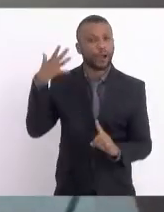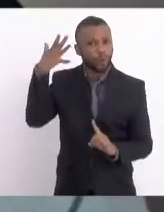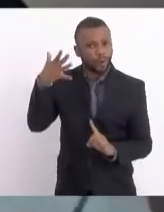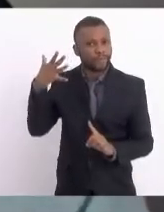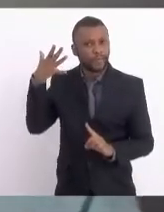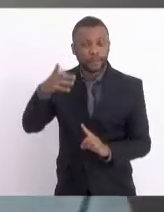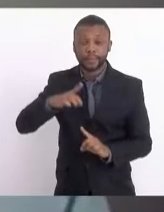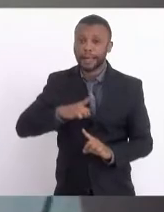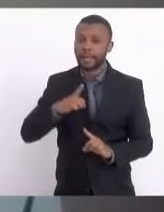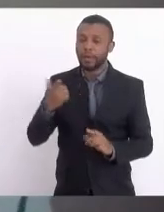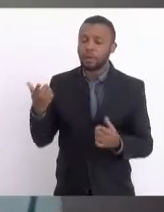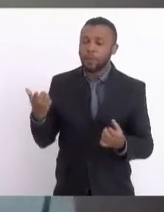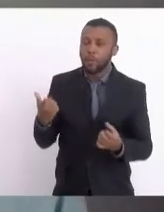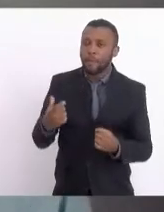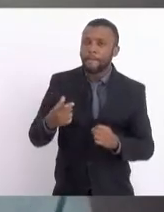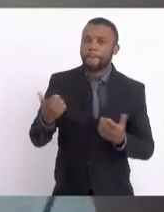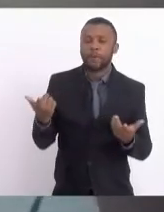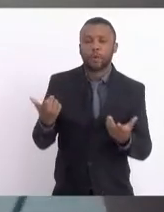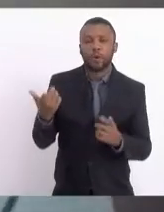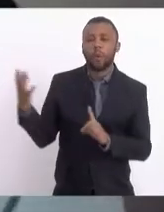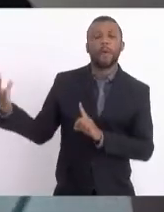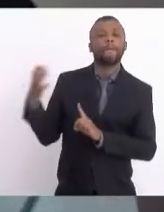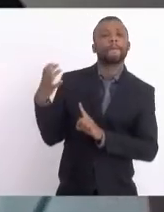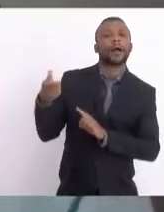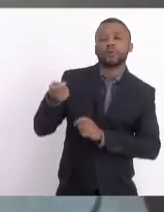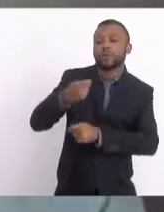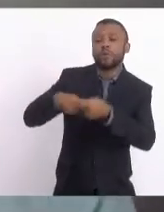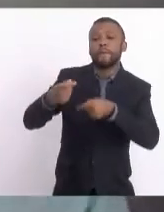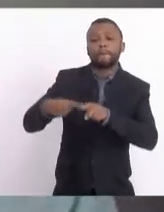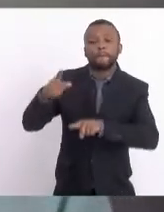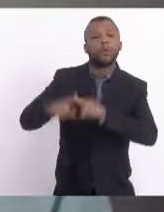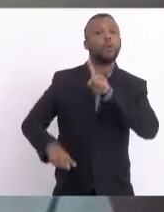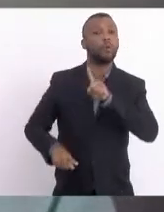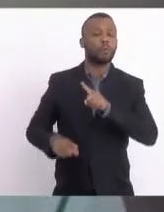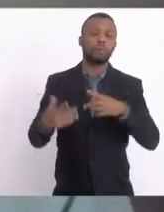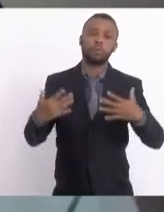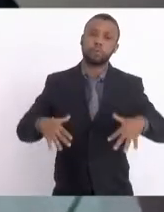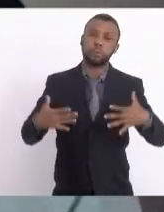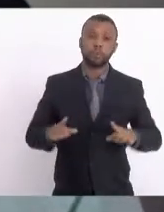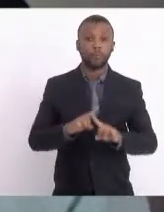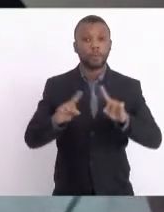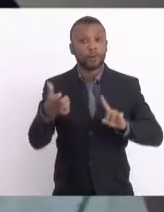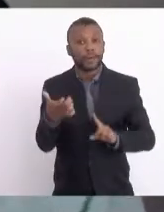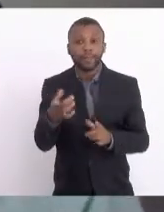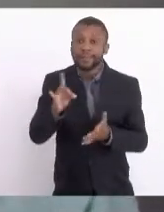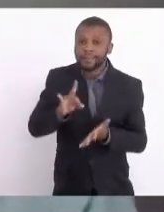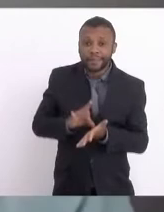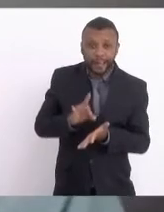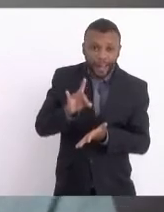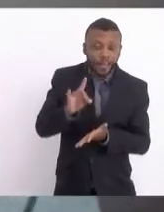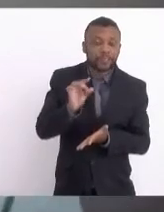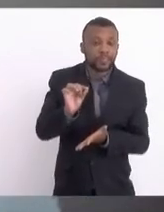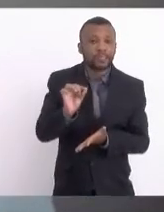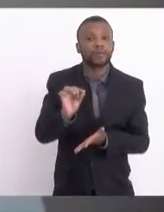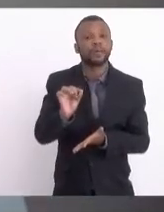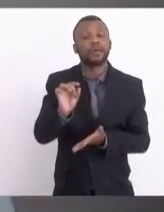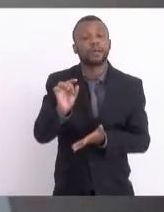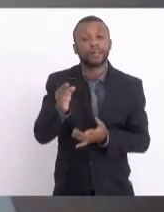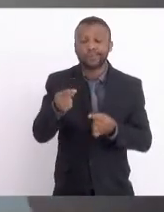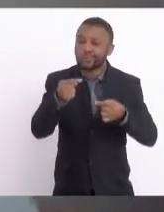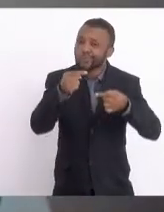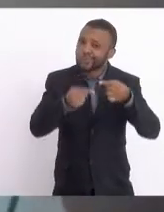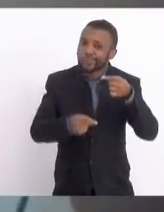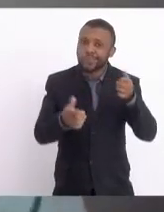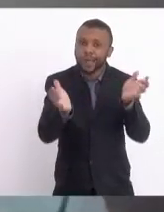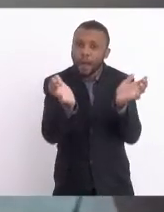impacto econômico muito importante, mas eu quero, na verdade, mais uma vez dizer que eu acho que não se encaixa na categoria